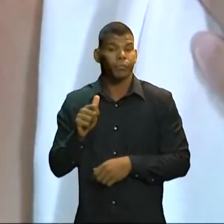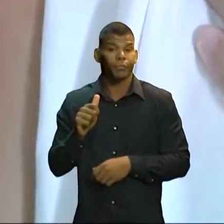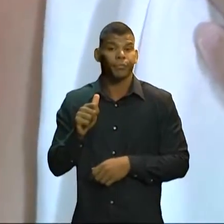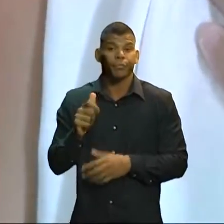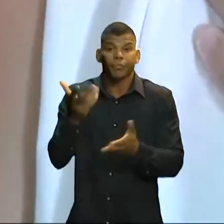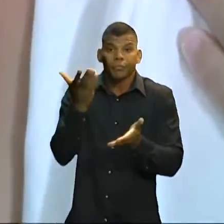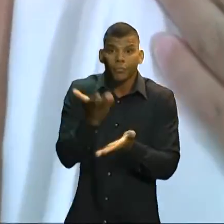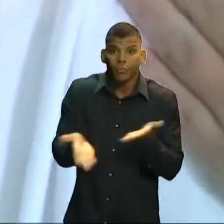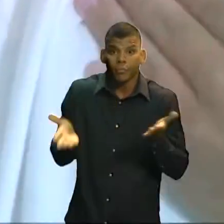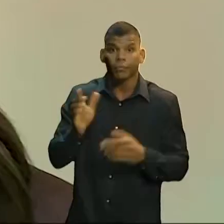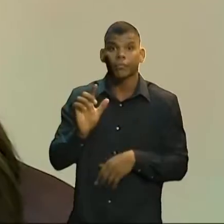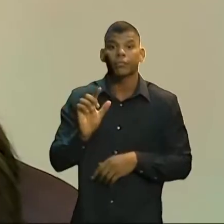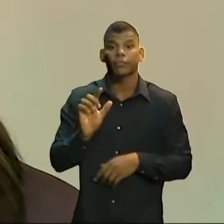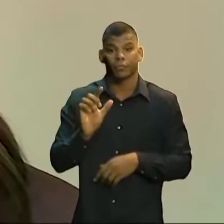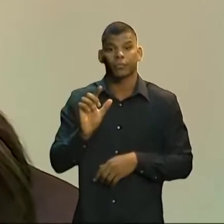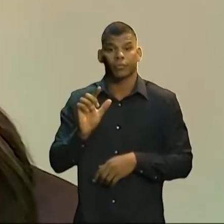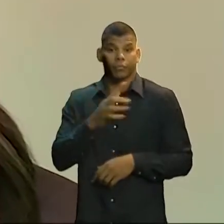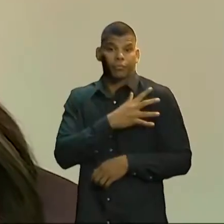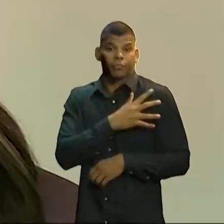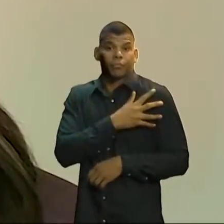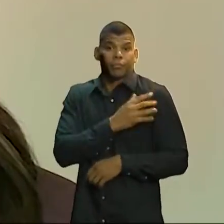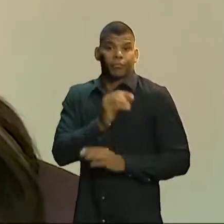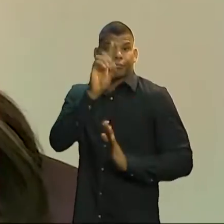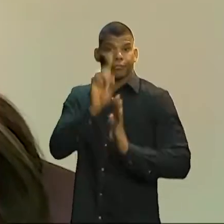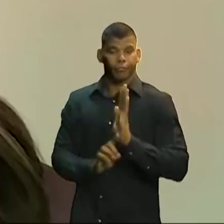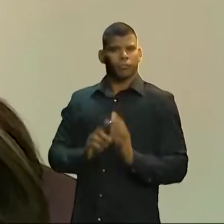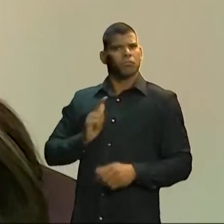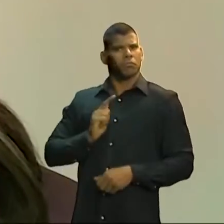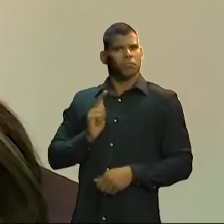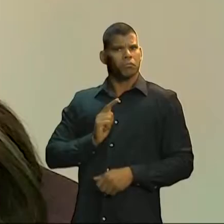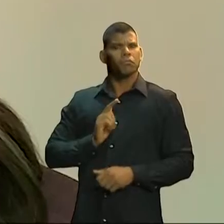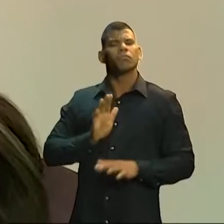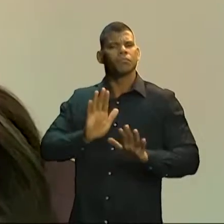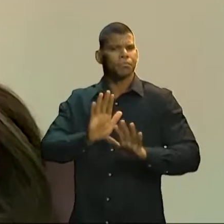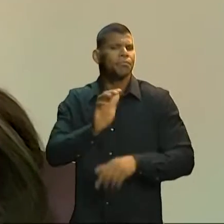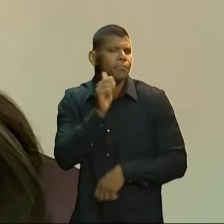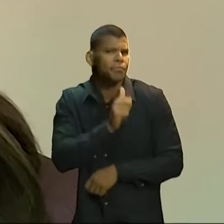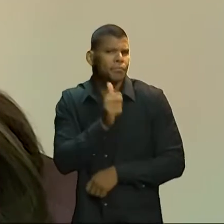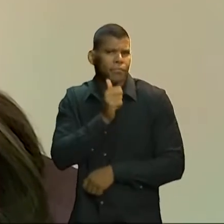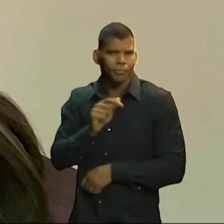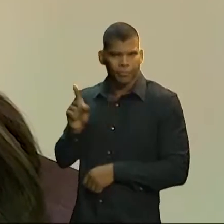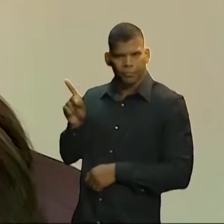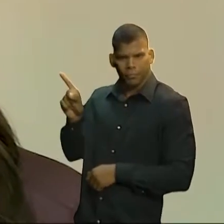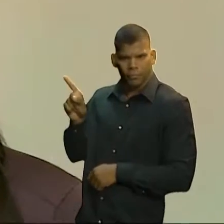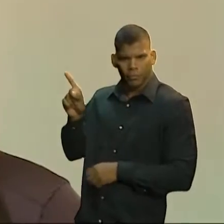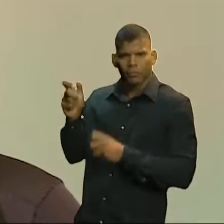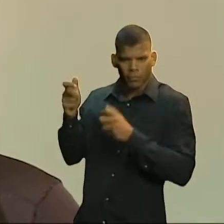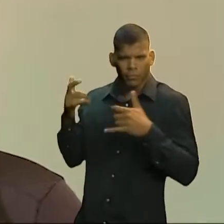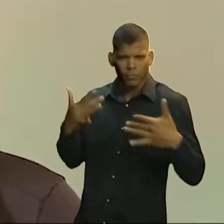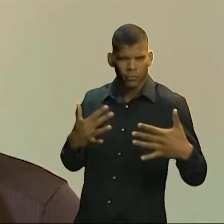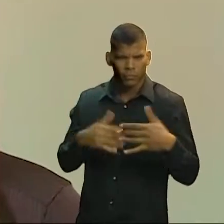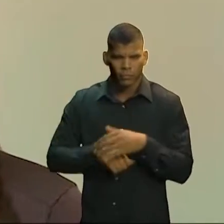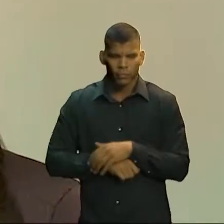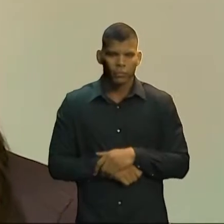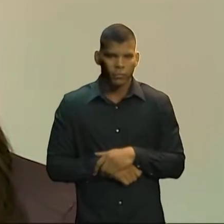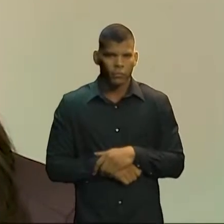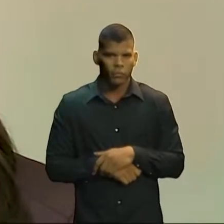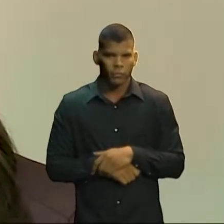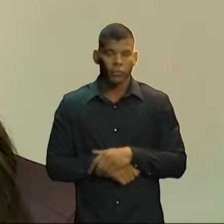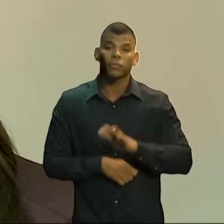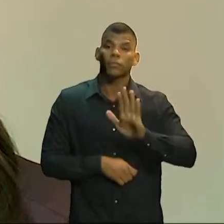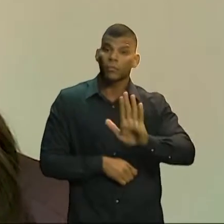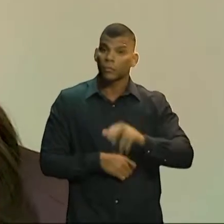perda do poder familiar, como explica a presidente da Comissão de Direito de Família da OAB Ceará, Angélica Mota. Como